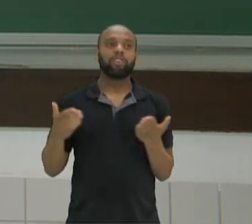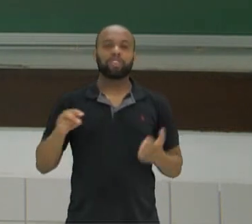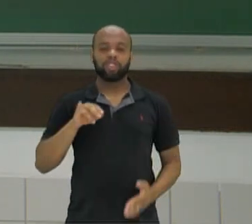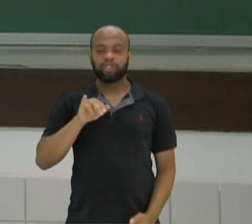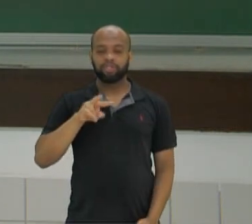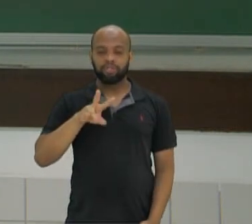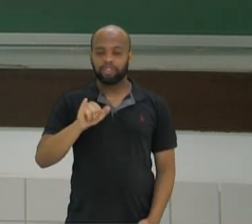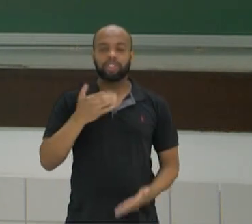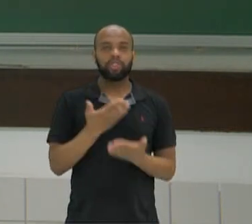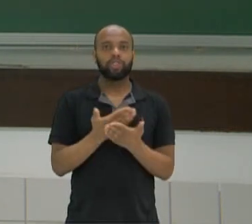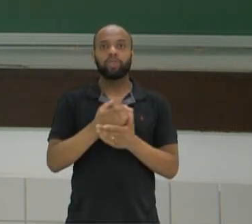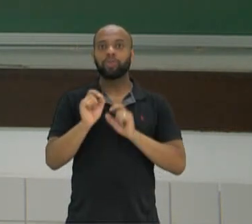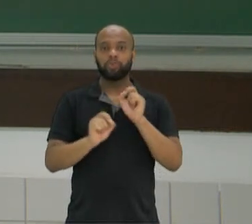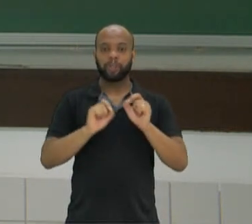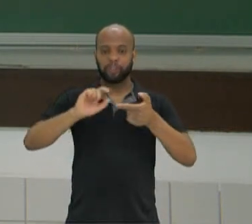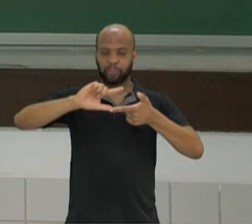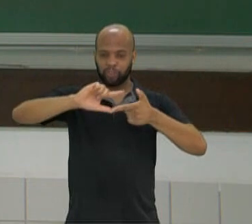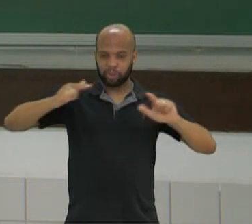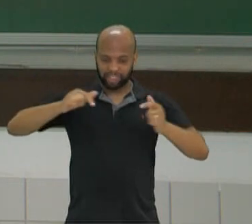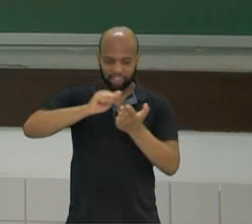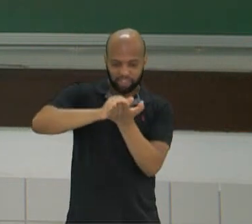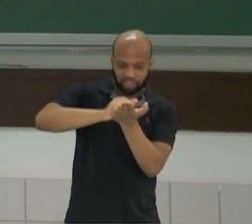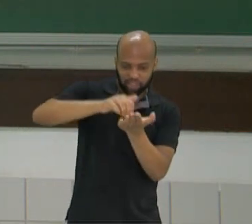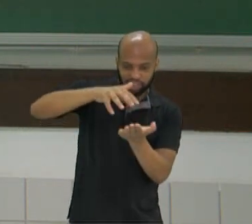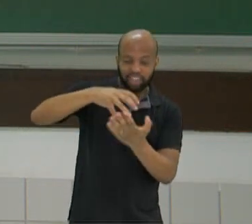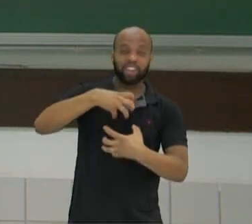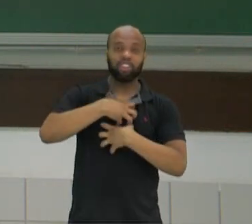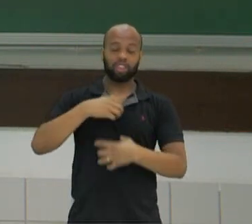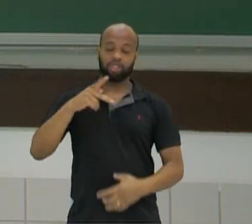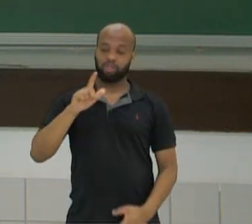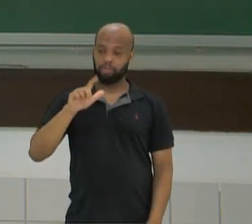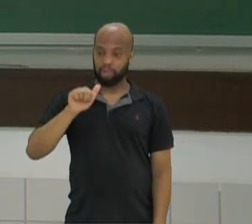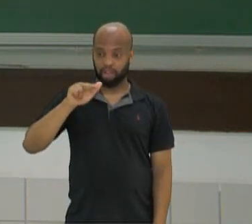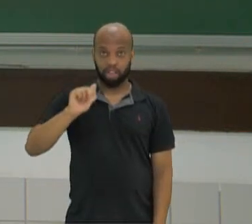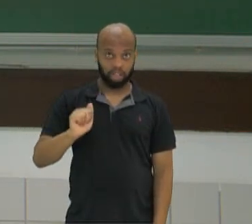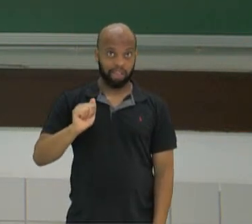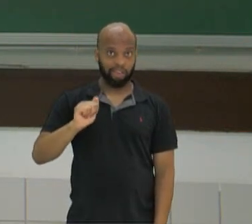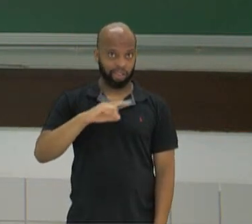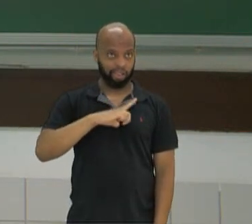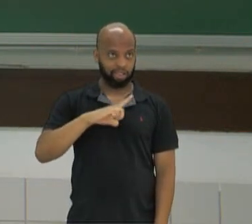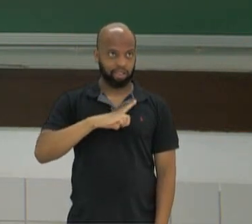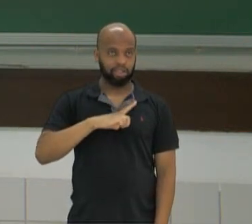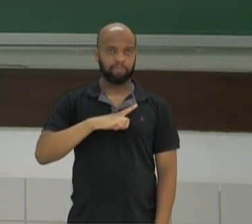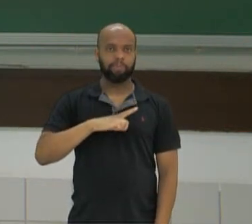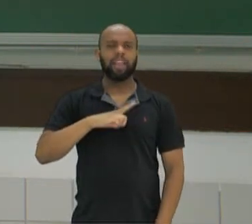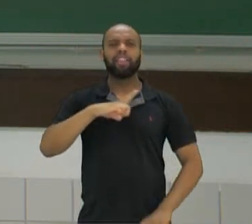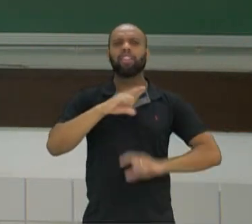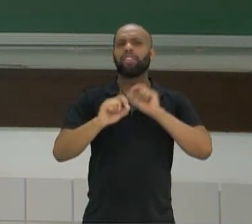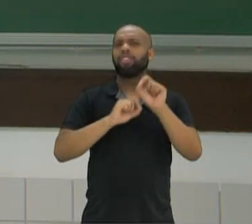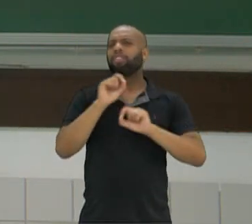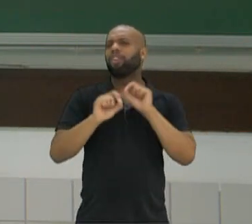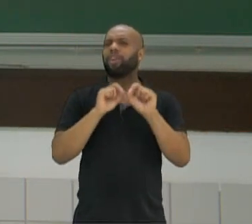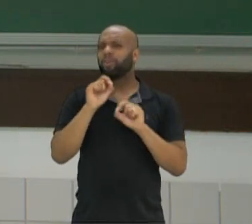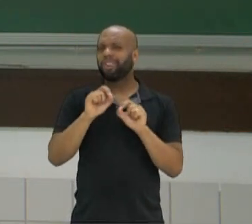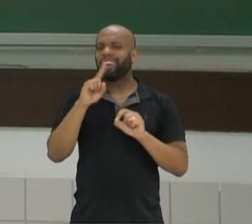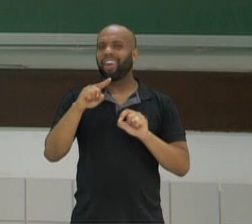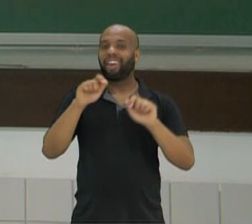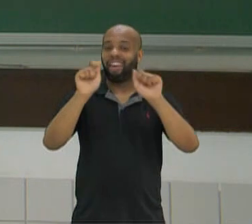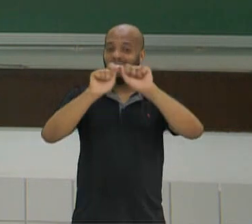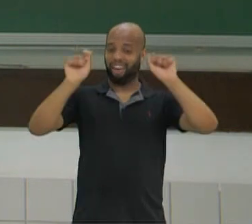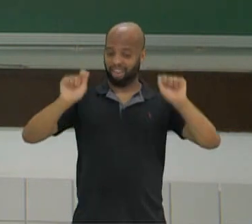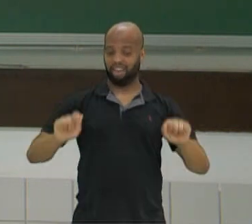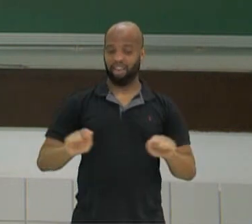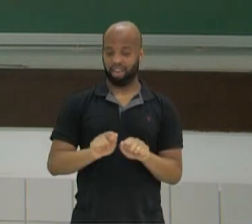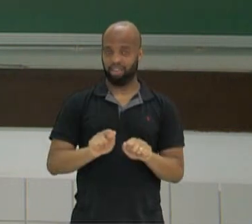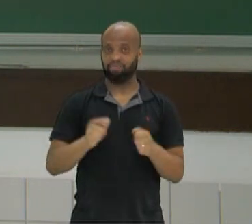é sobre geometria plana. Vamos dar uma introduçãozinha à geometria plana, focando basicamente na área e